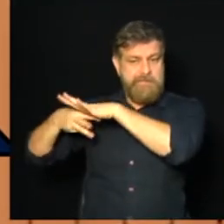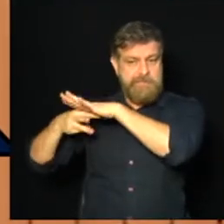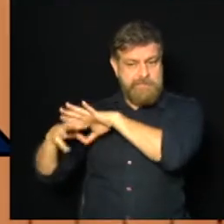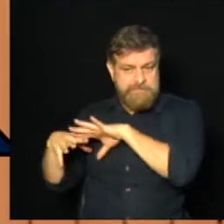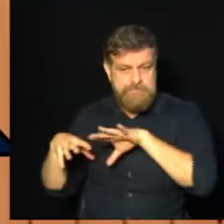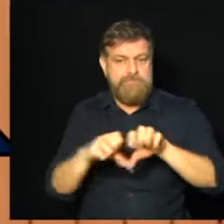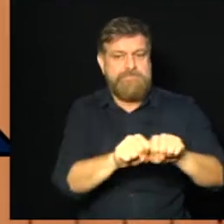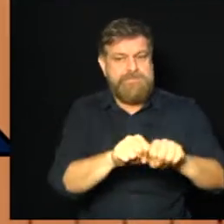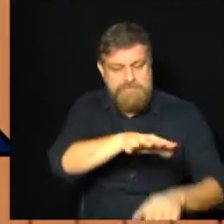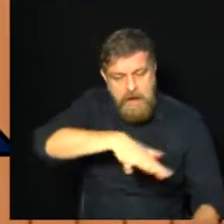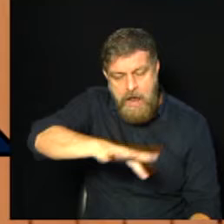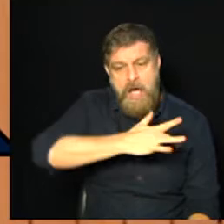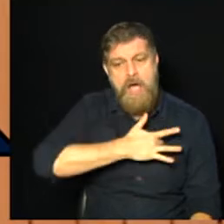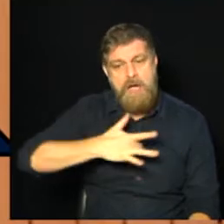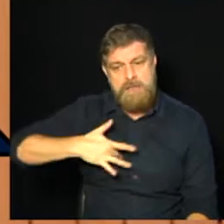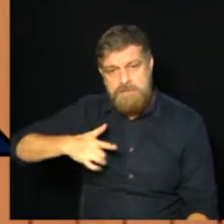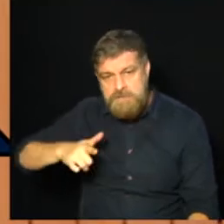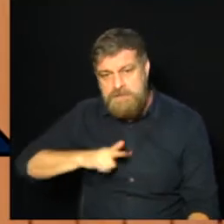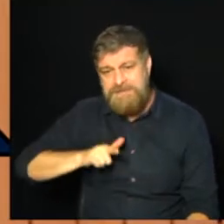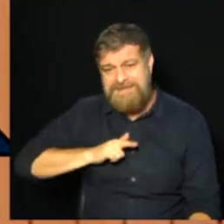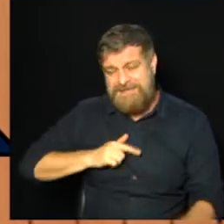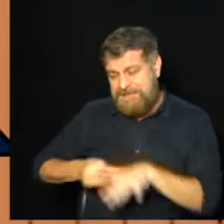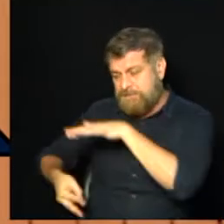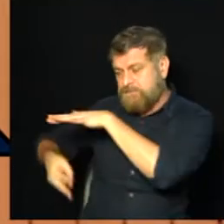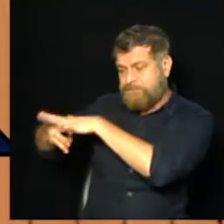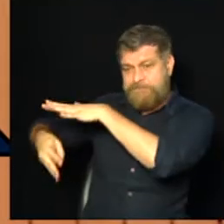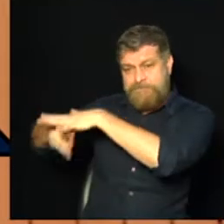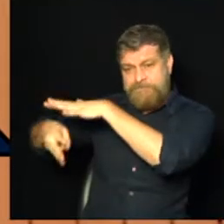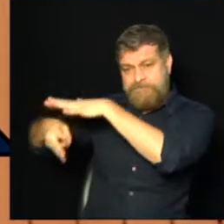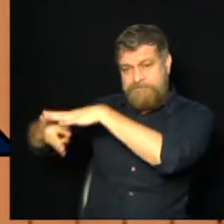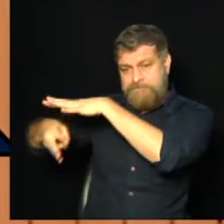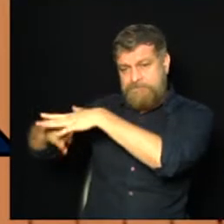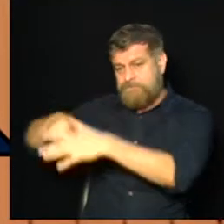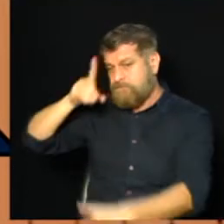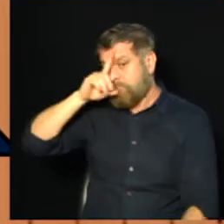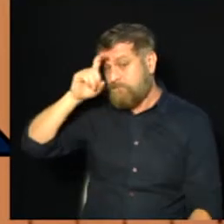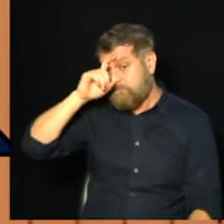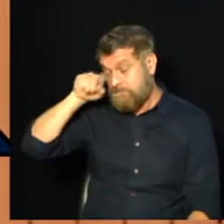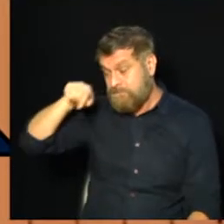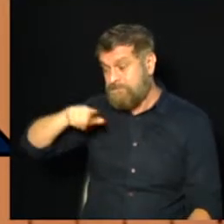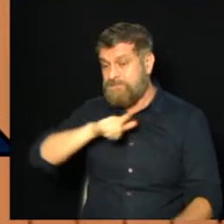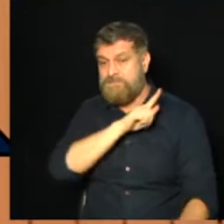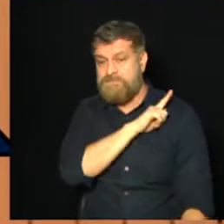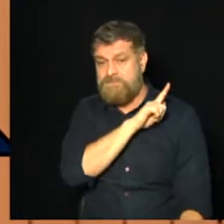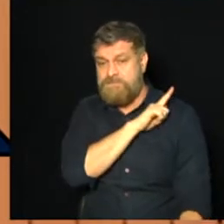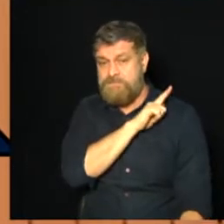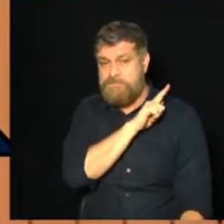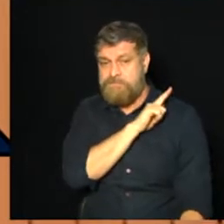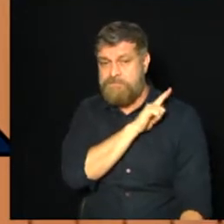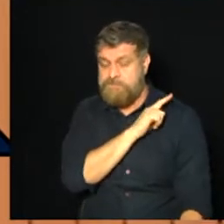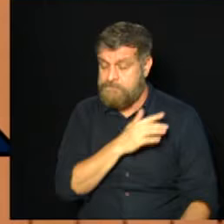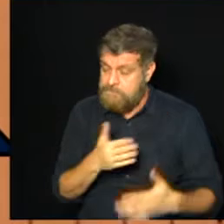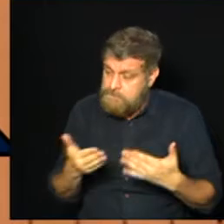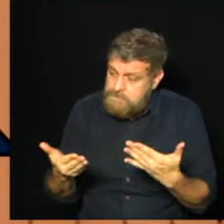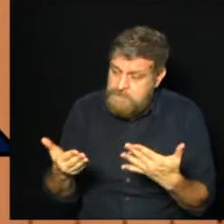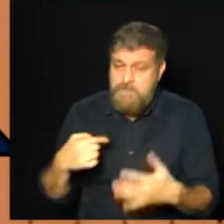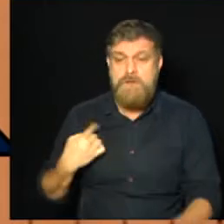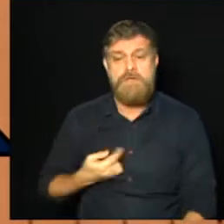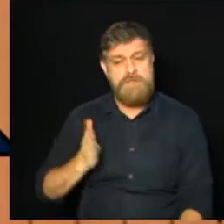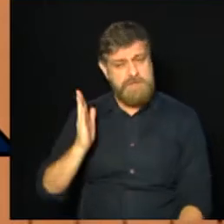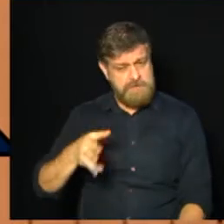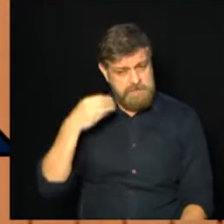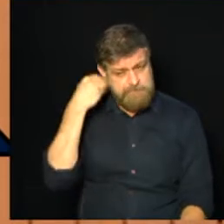experiência de um hospital de gestão terceirizada e